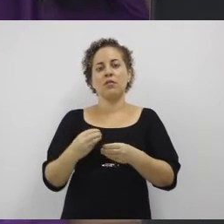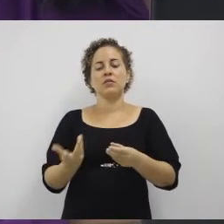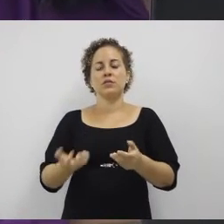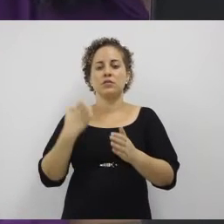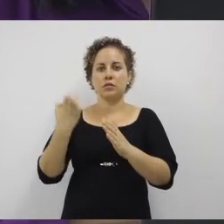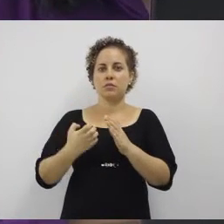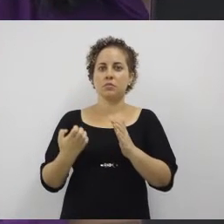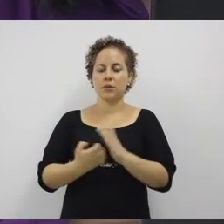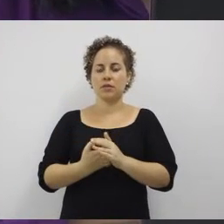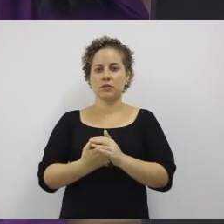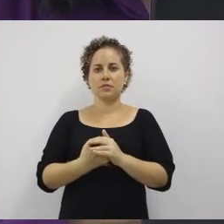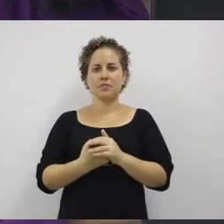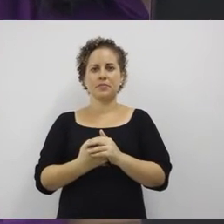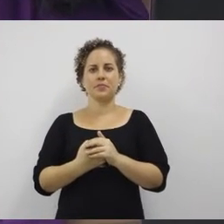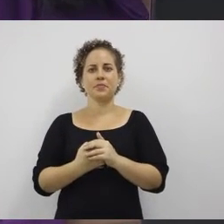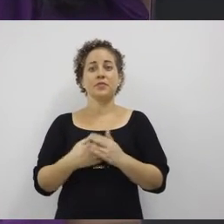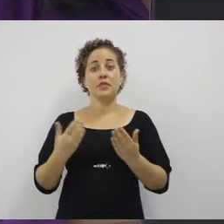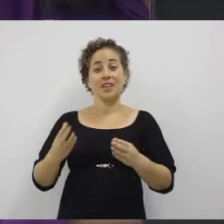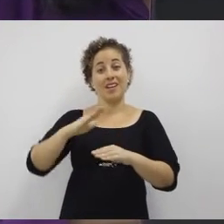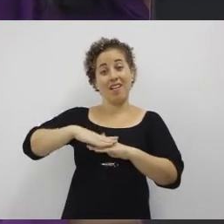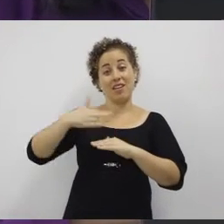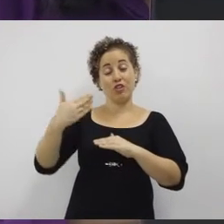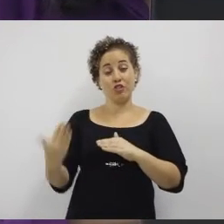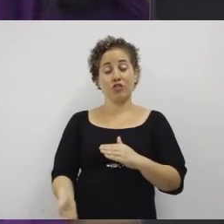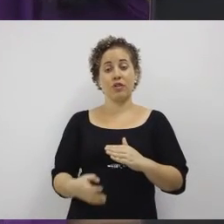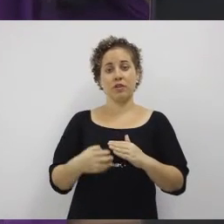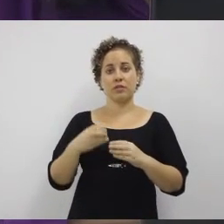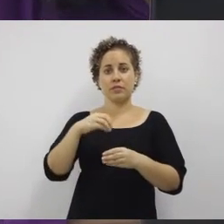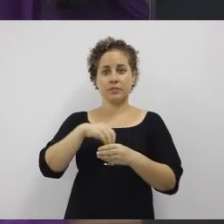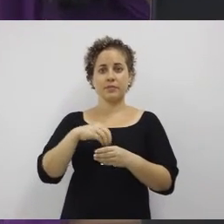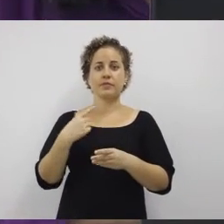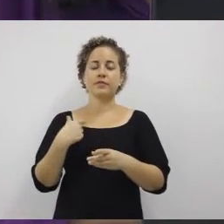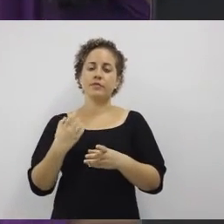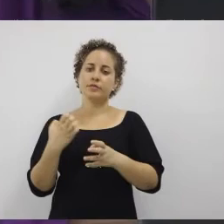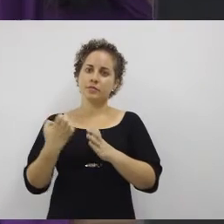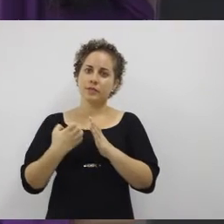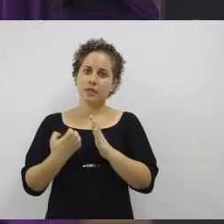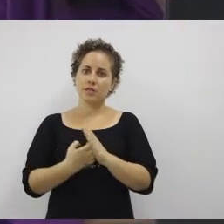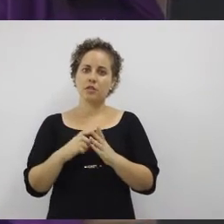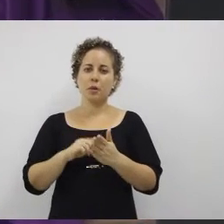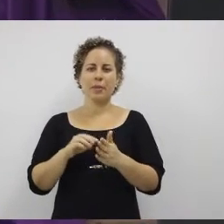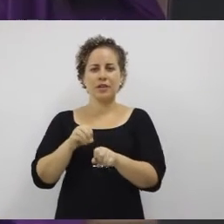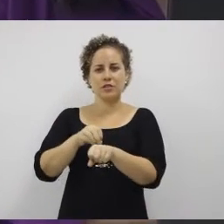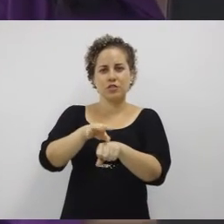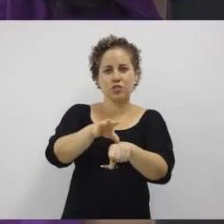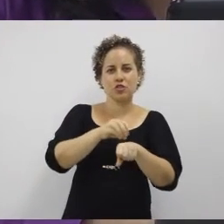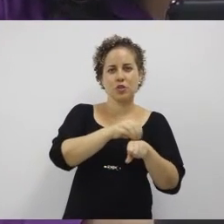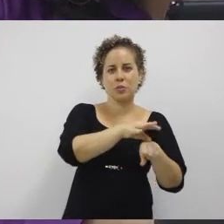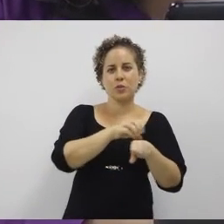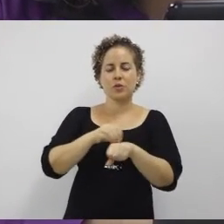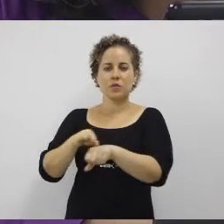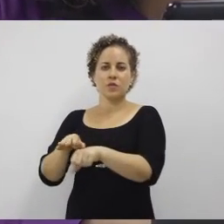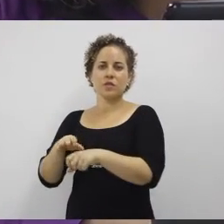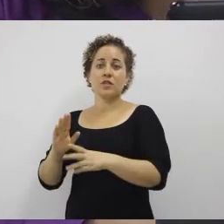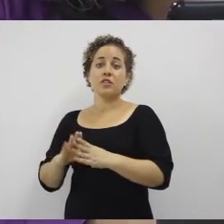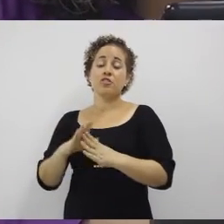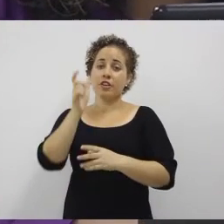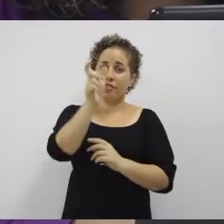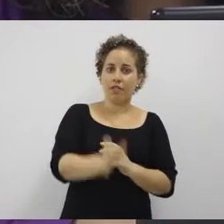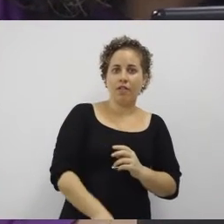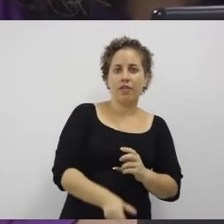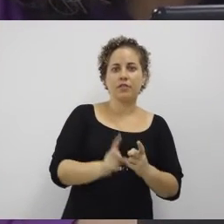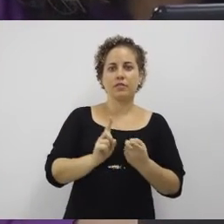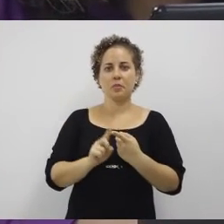Aqui nós temos as atividades externas da companhia, através dos seus distribuidores externos e